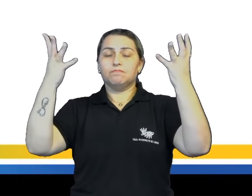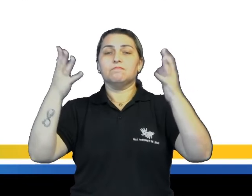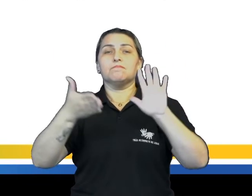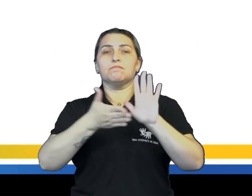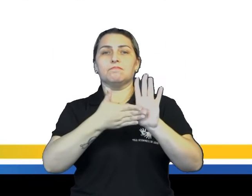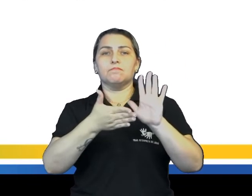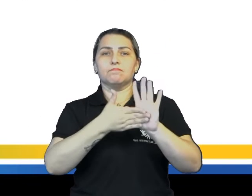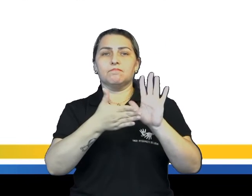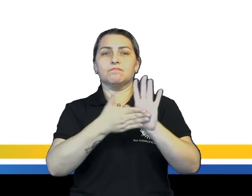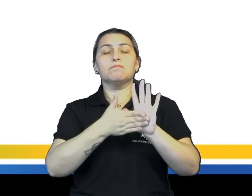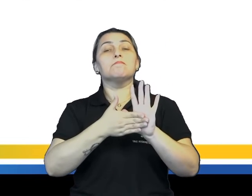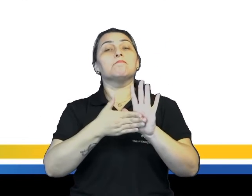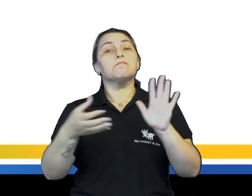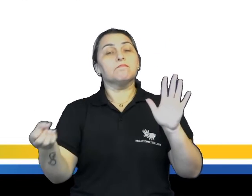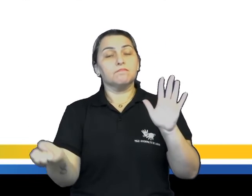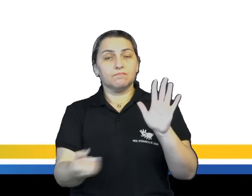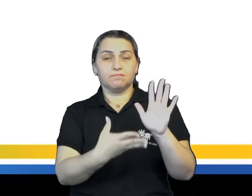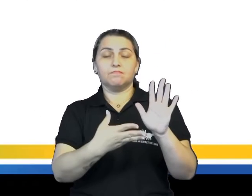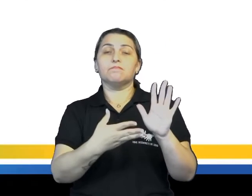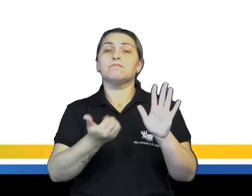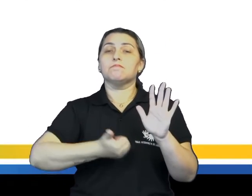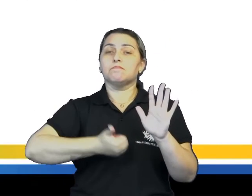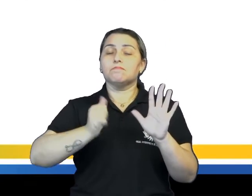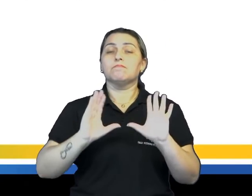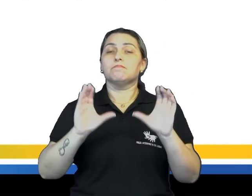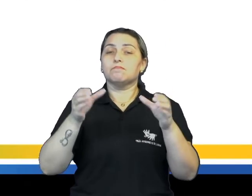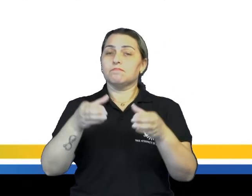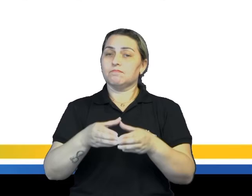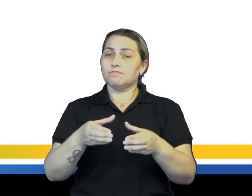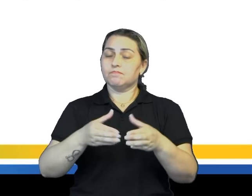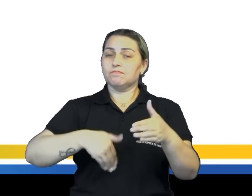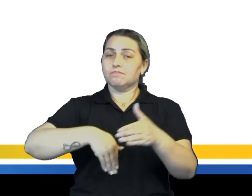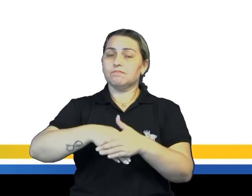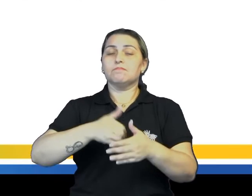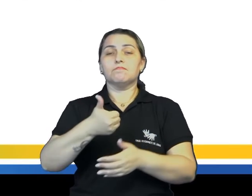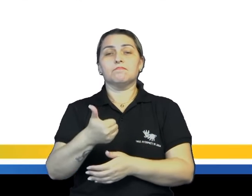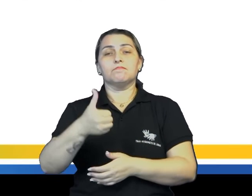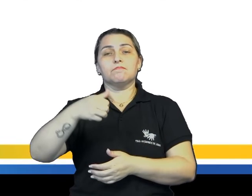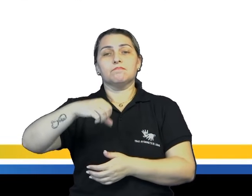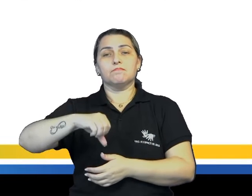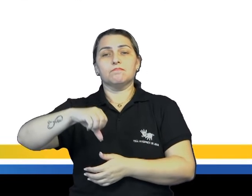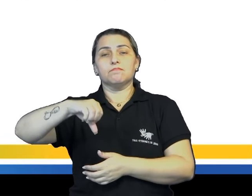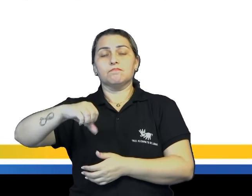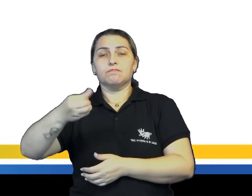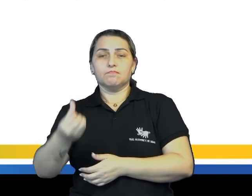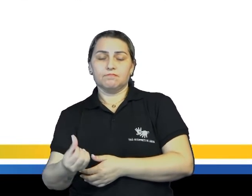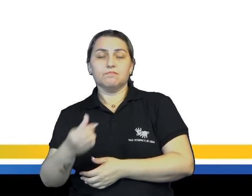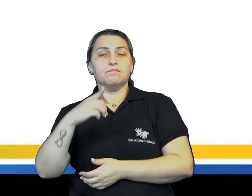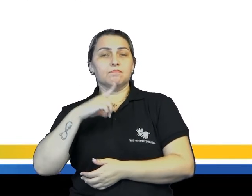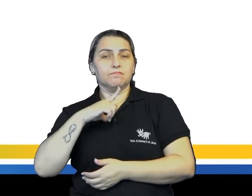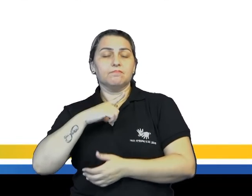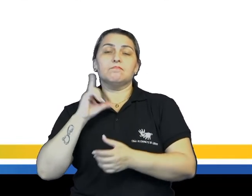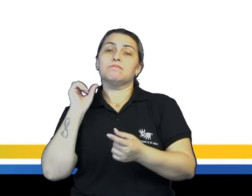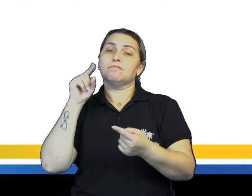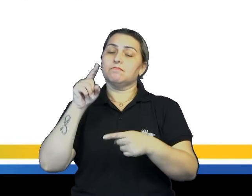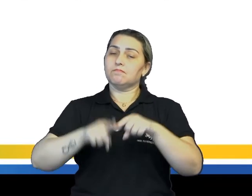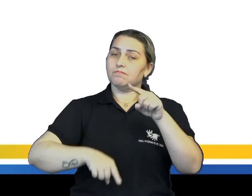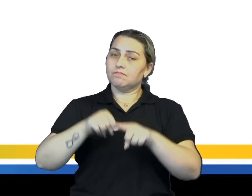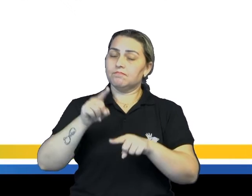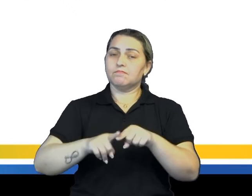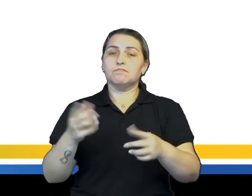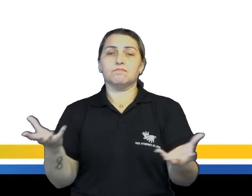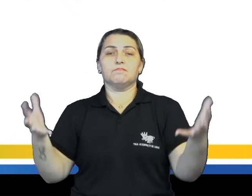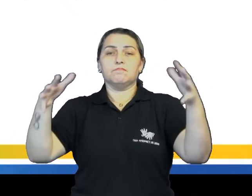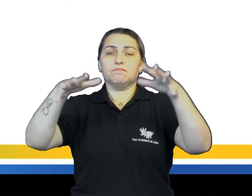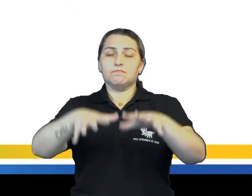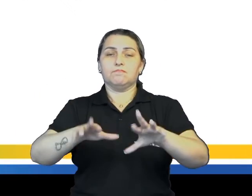é recente, já que as primeiras edições de jogos ocorreu em 1996 e tem como objeto a integração